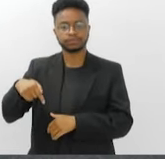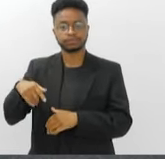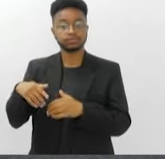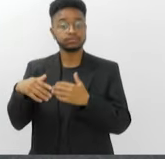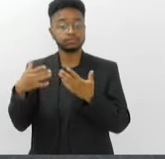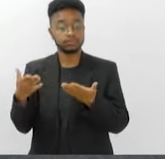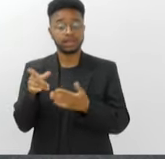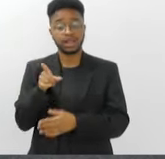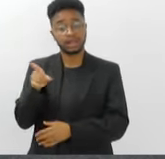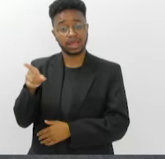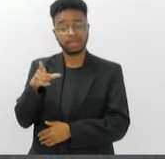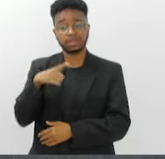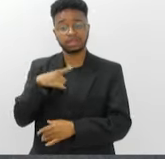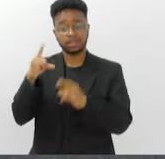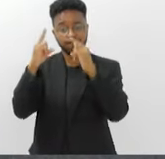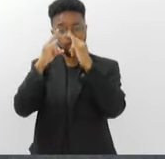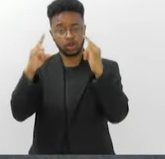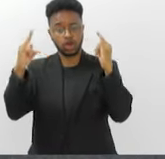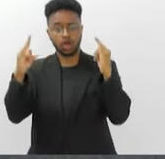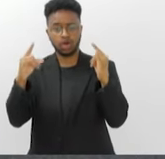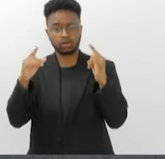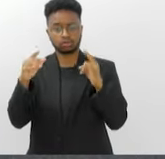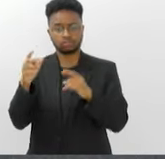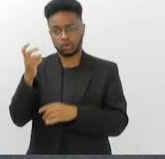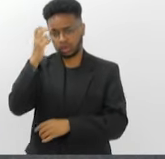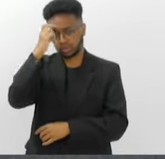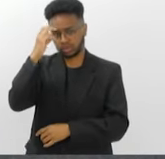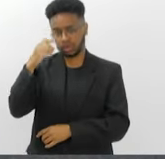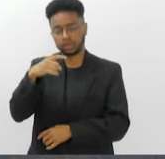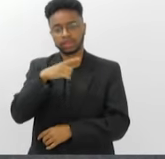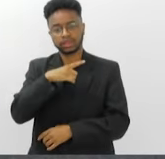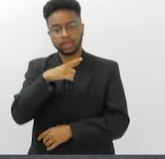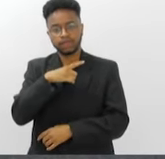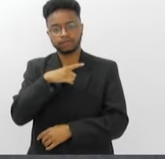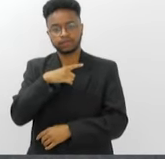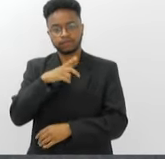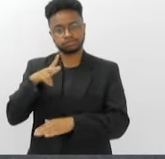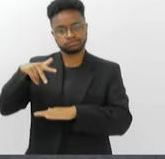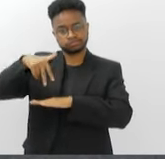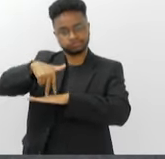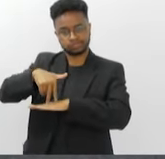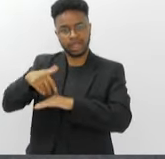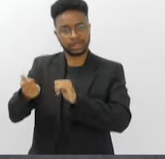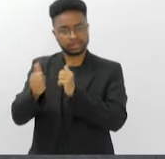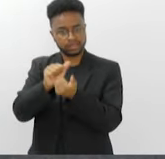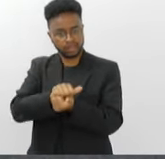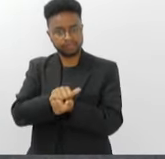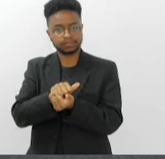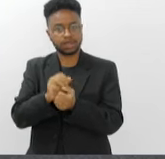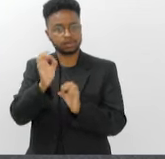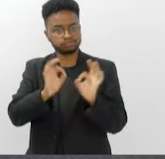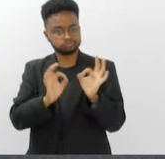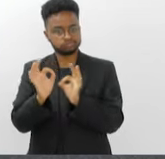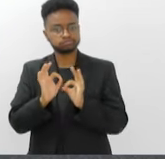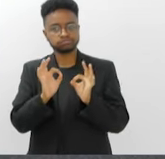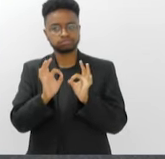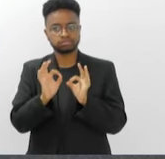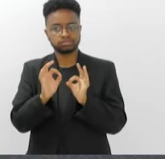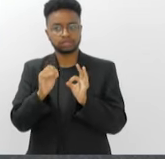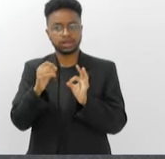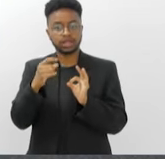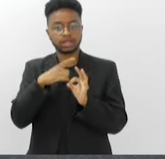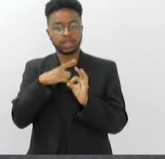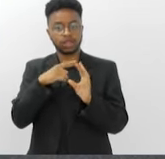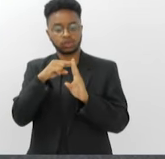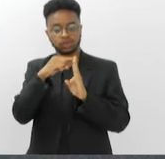numa pequena lona culturalzinha, assim, um palco, na verdade, adaptado, que foi formado, apareceu um